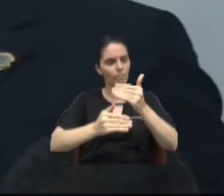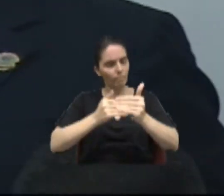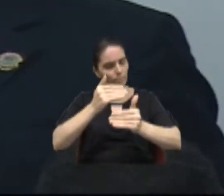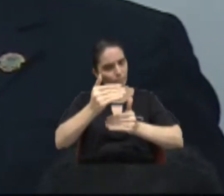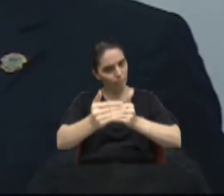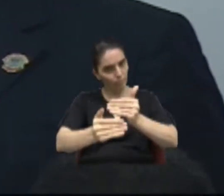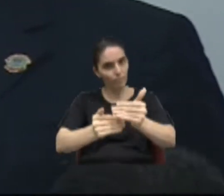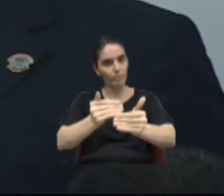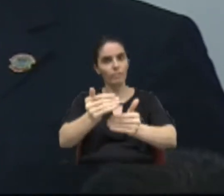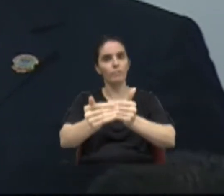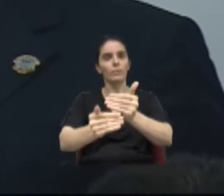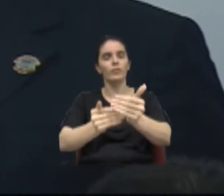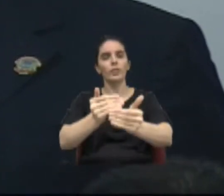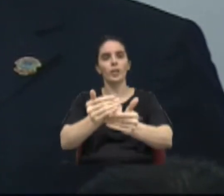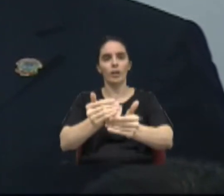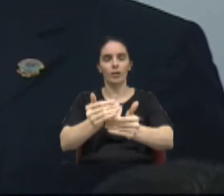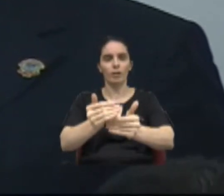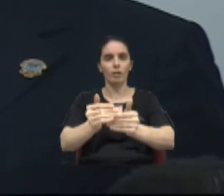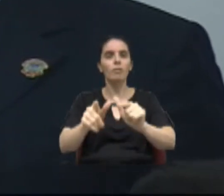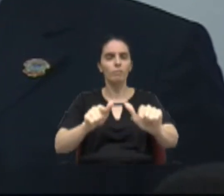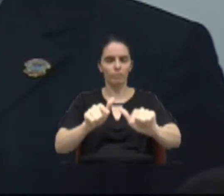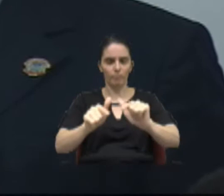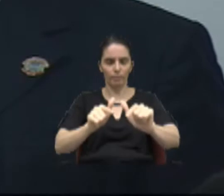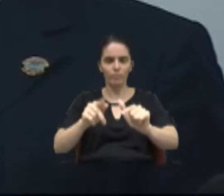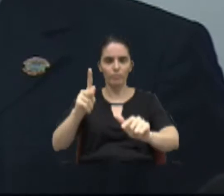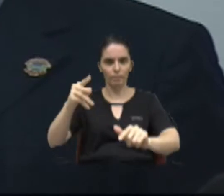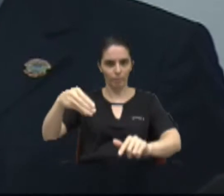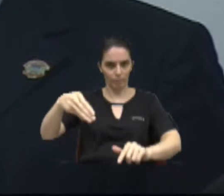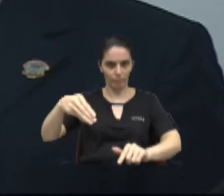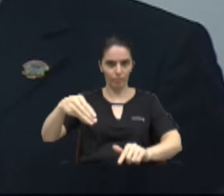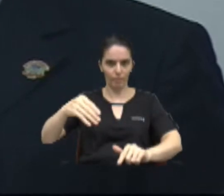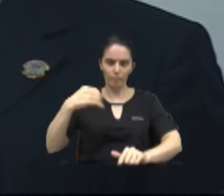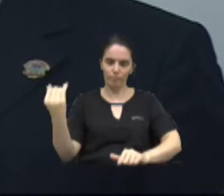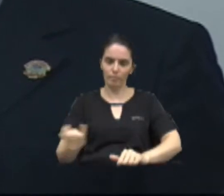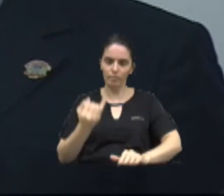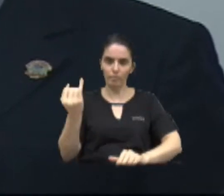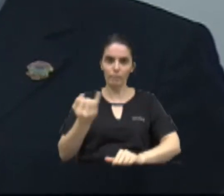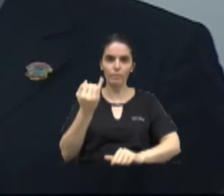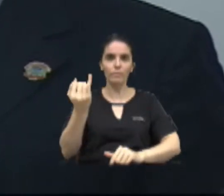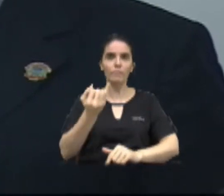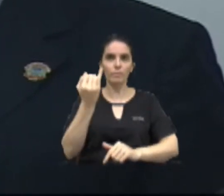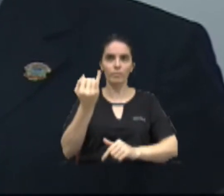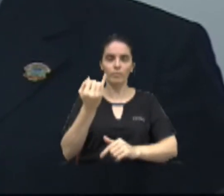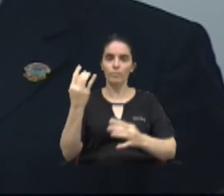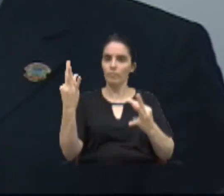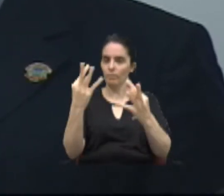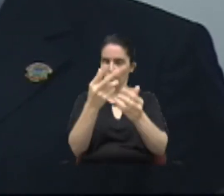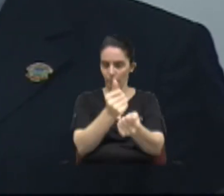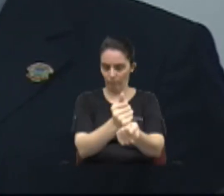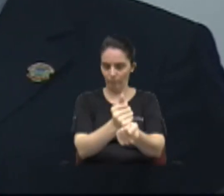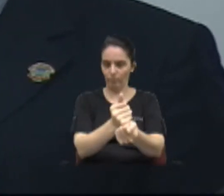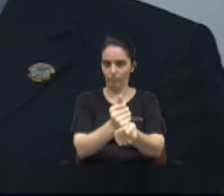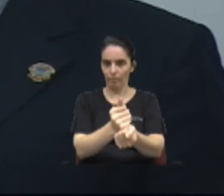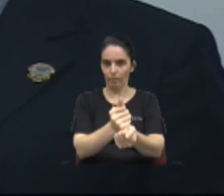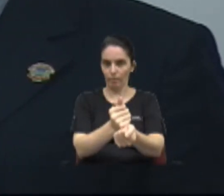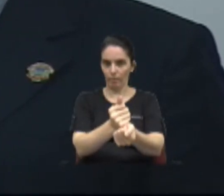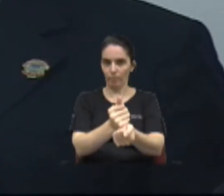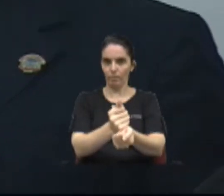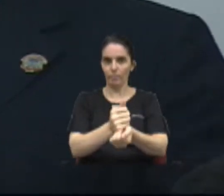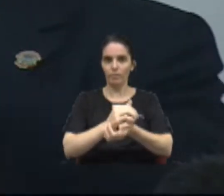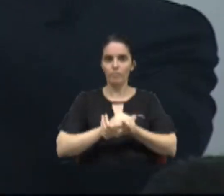continuarem a exercer essa missão, que é muito importante para todos nós.